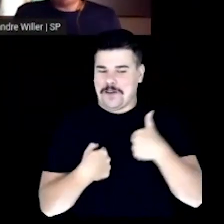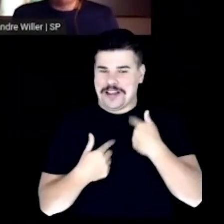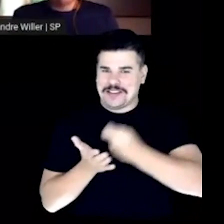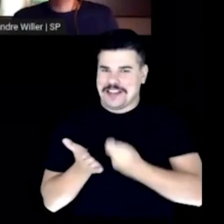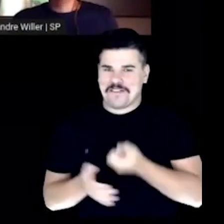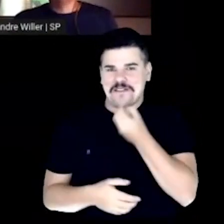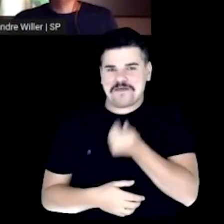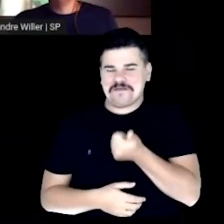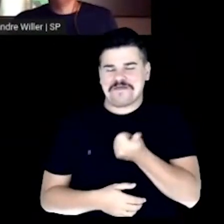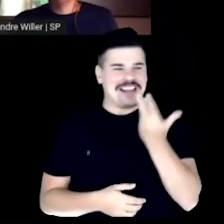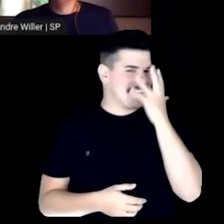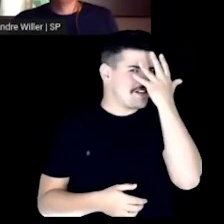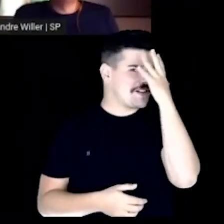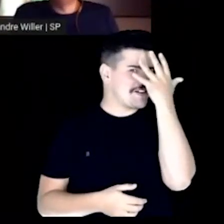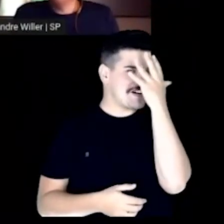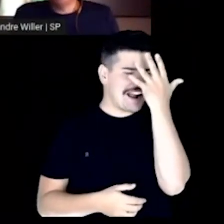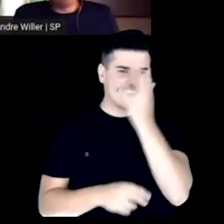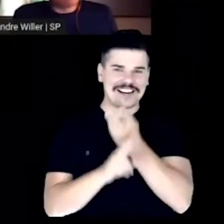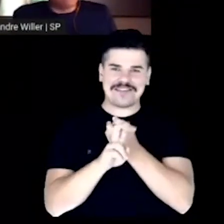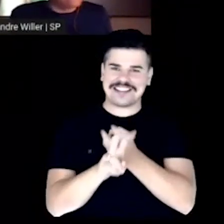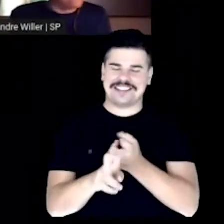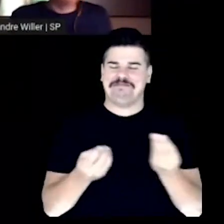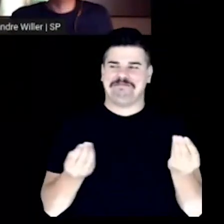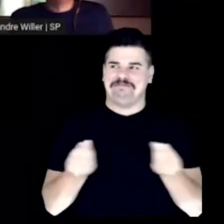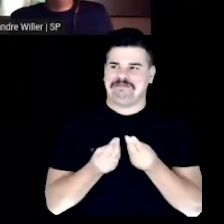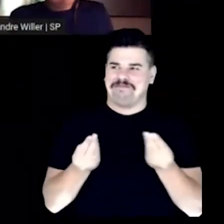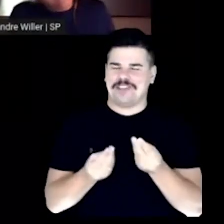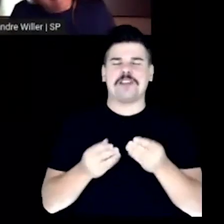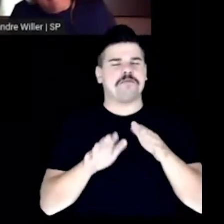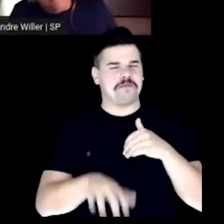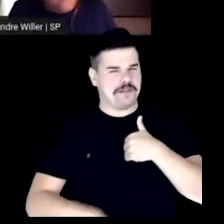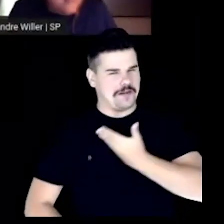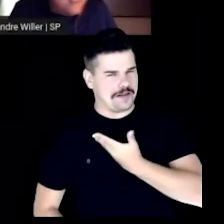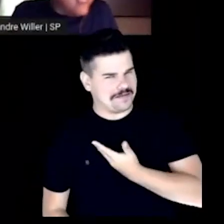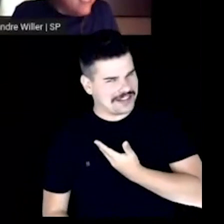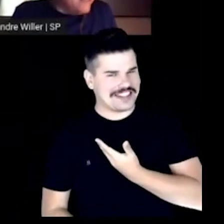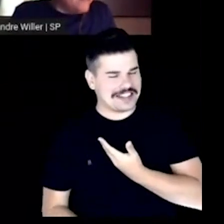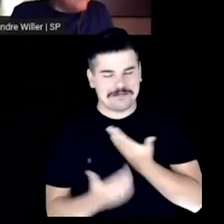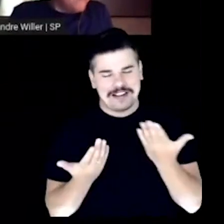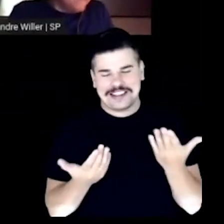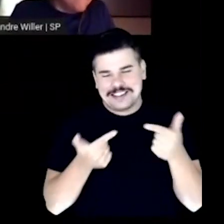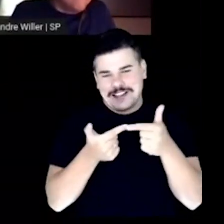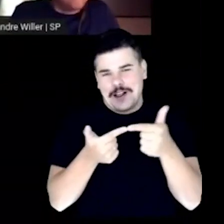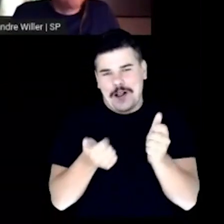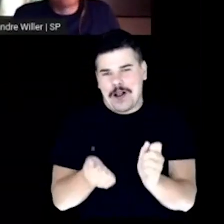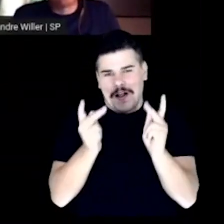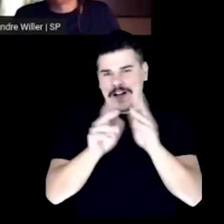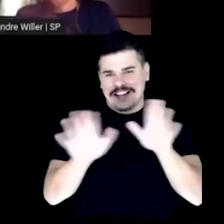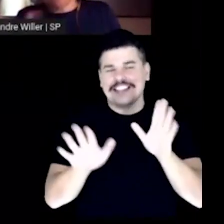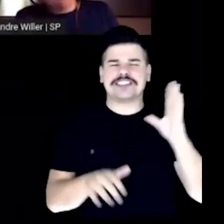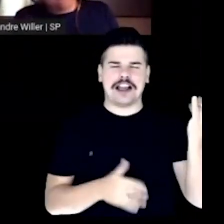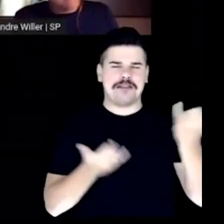Meu amigo! Começou a vender, Meu amigo.